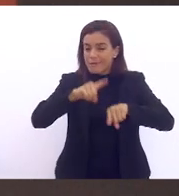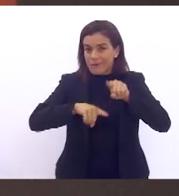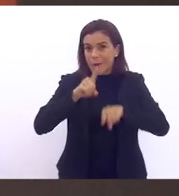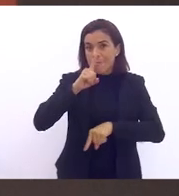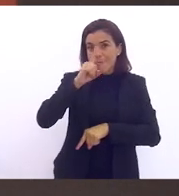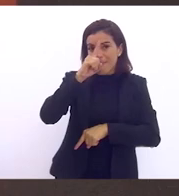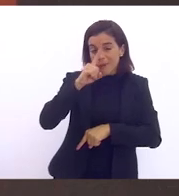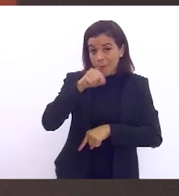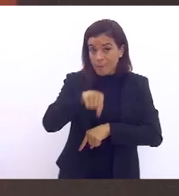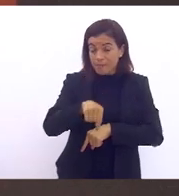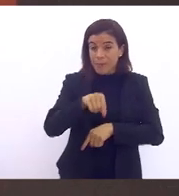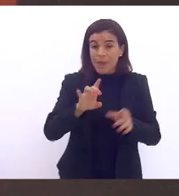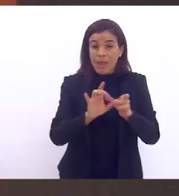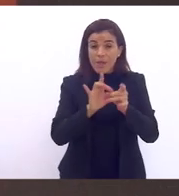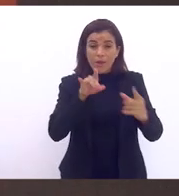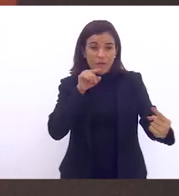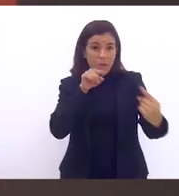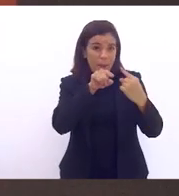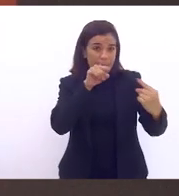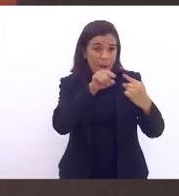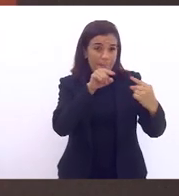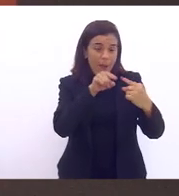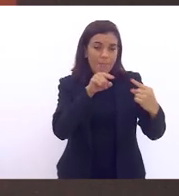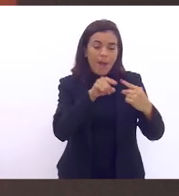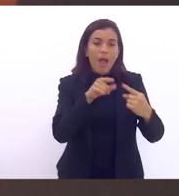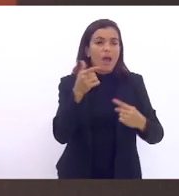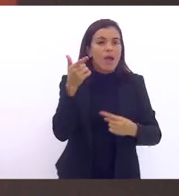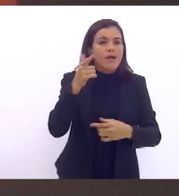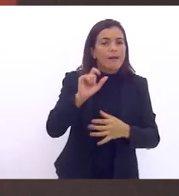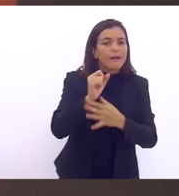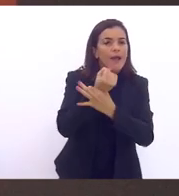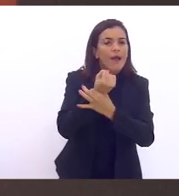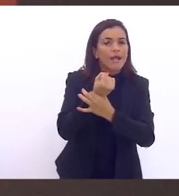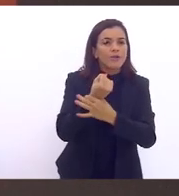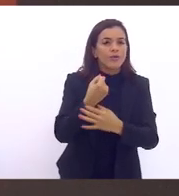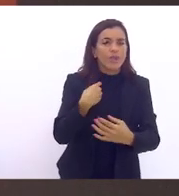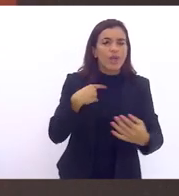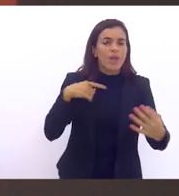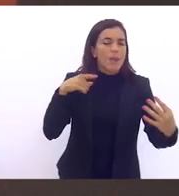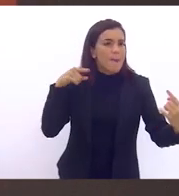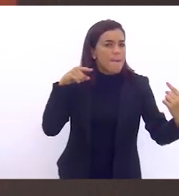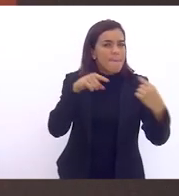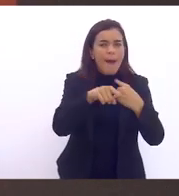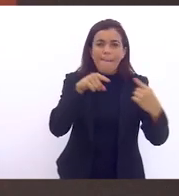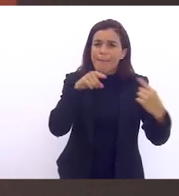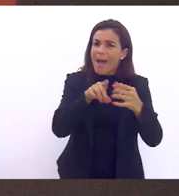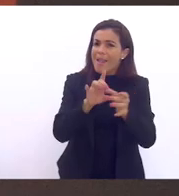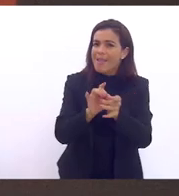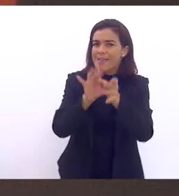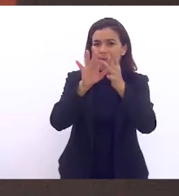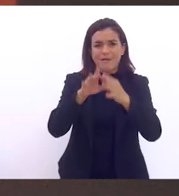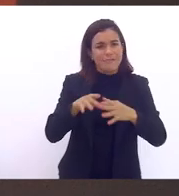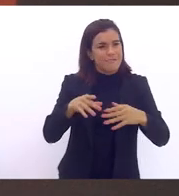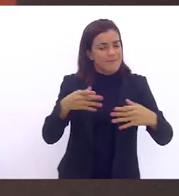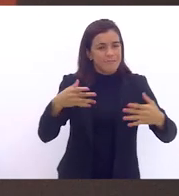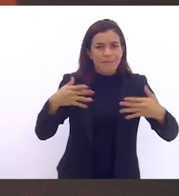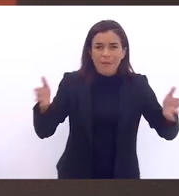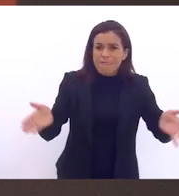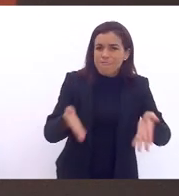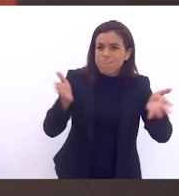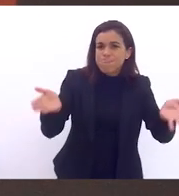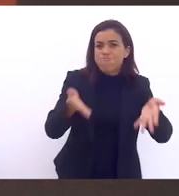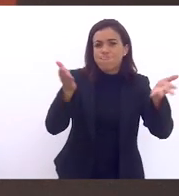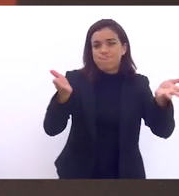Free Flow ele garante a fluidez Total nesse sentido mesmo com plano de contingência você vai ter acesso a qualquer movimentação a qualquer plano de